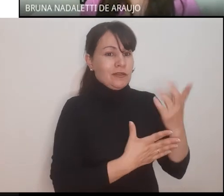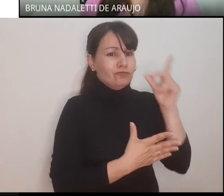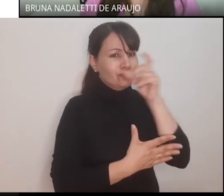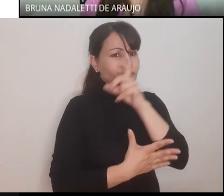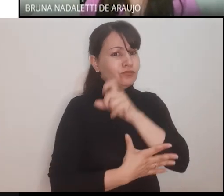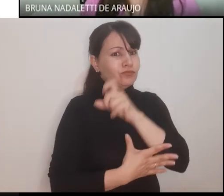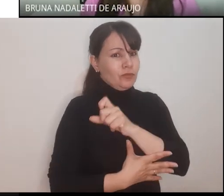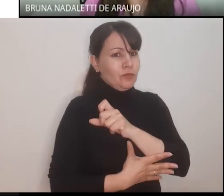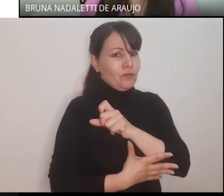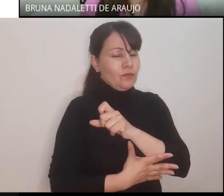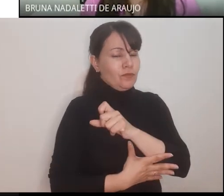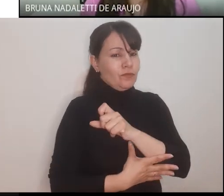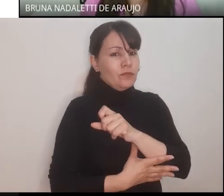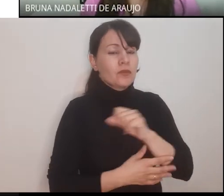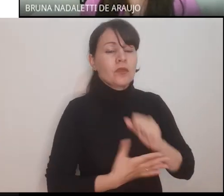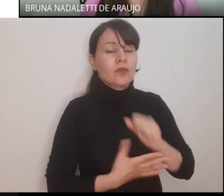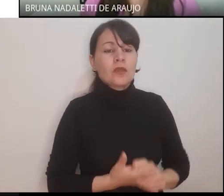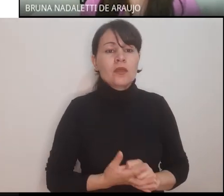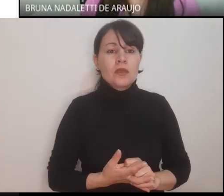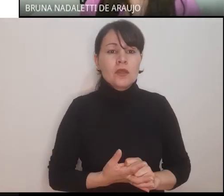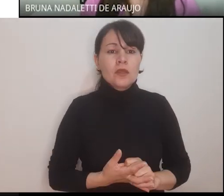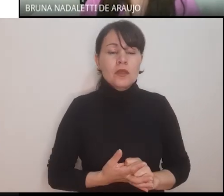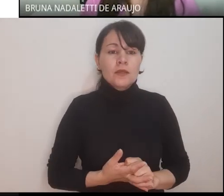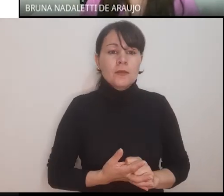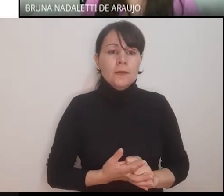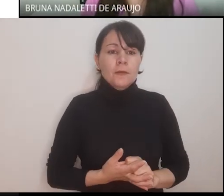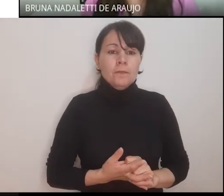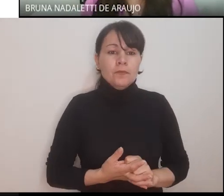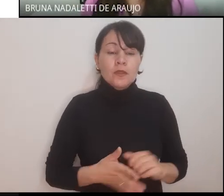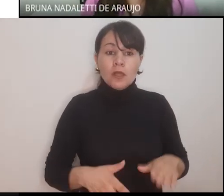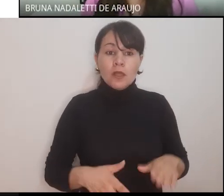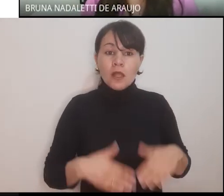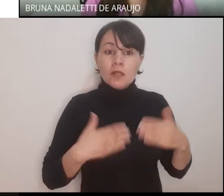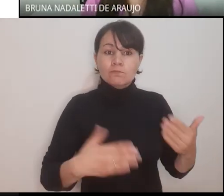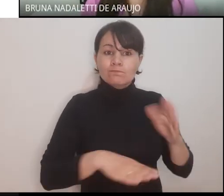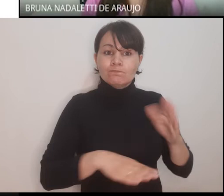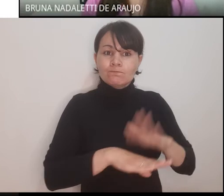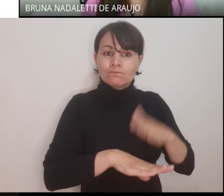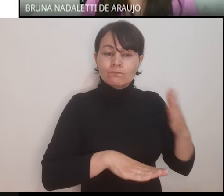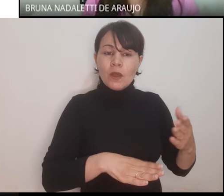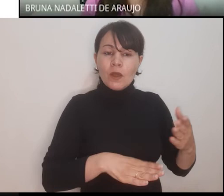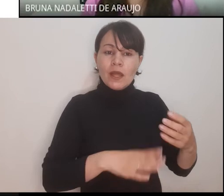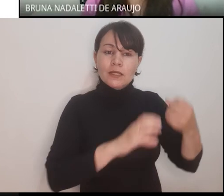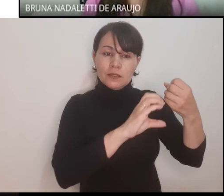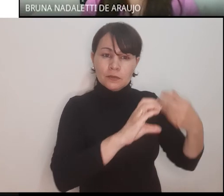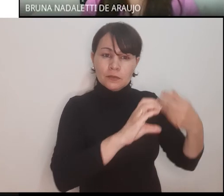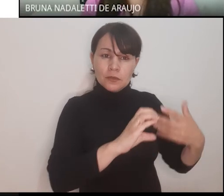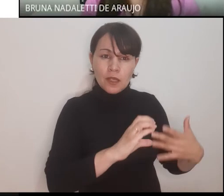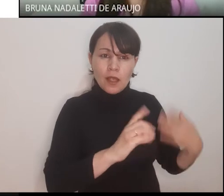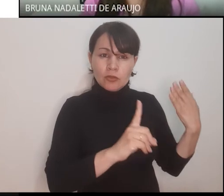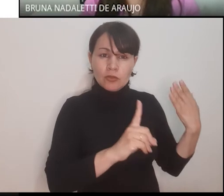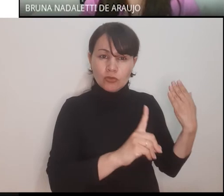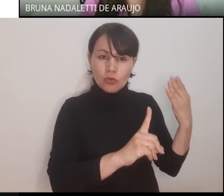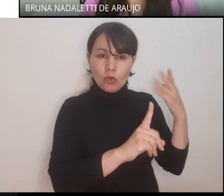as complicações imediatas, as mais descritas, mais